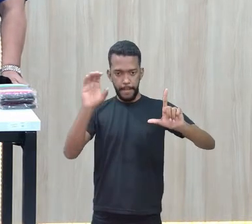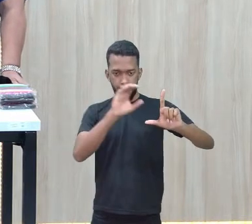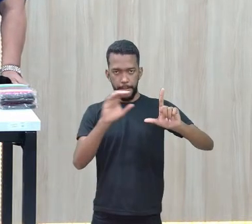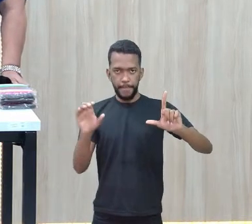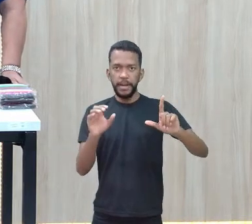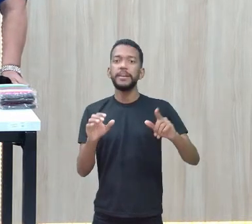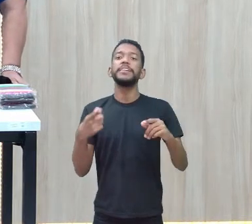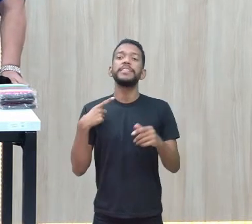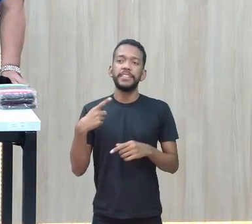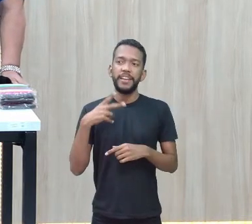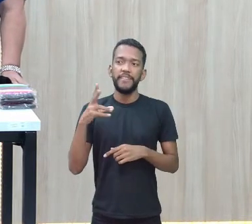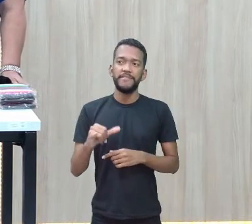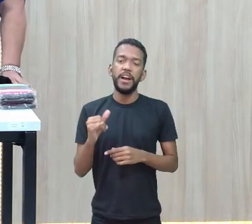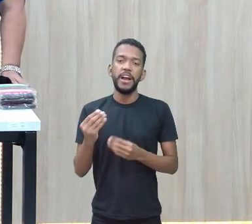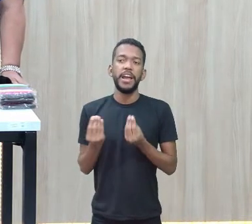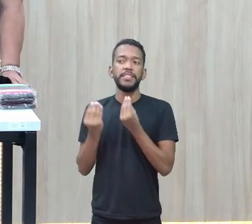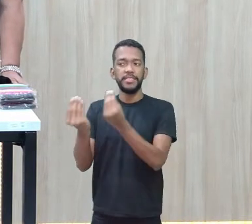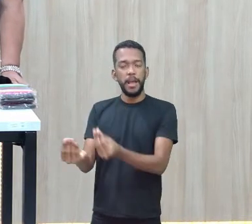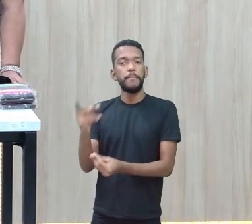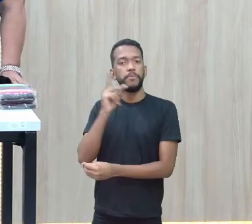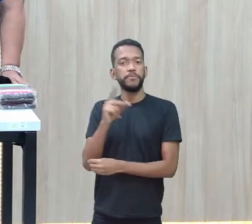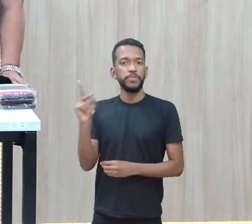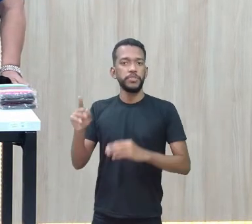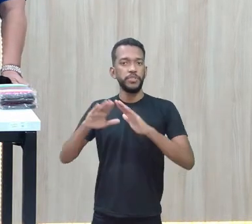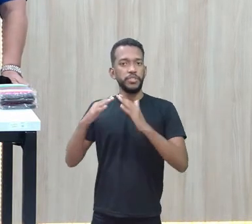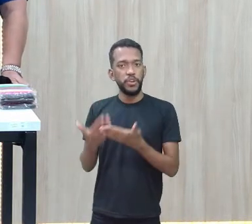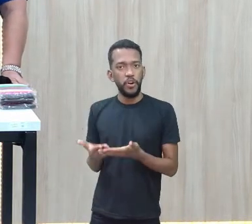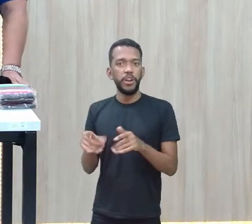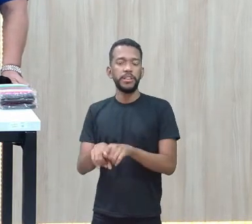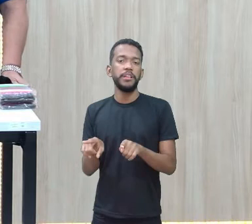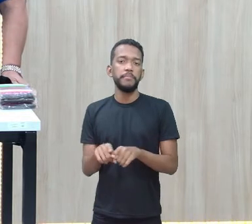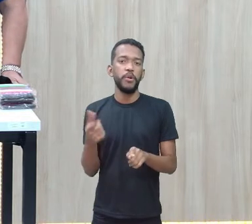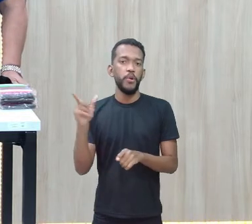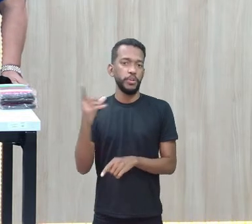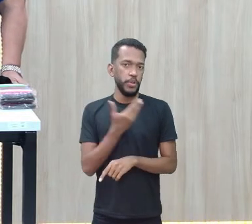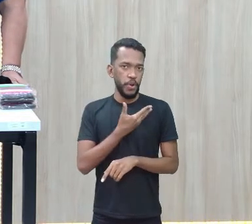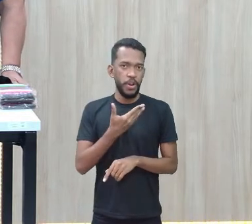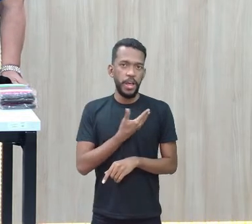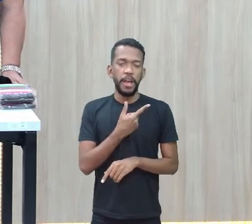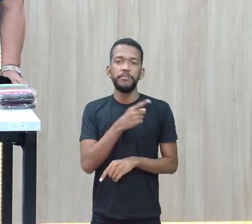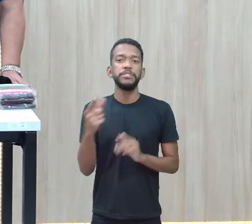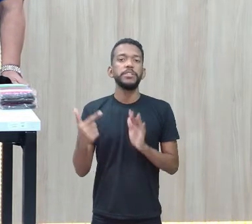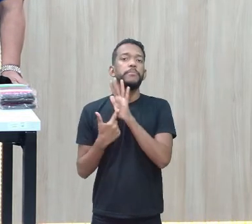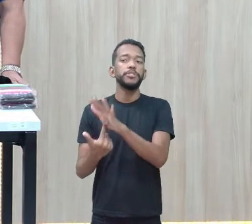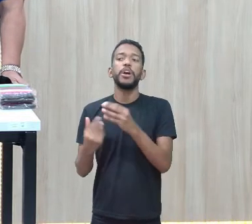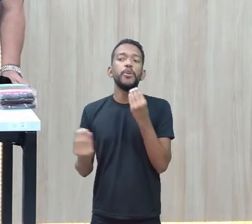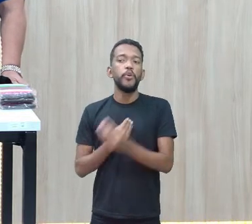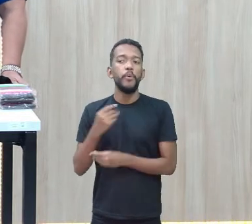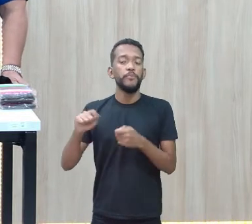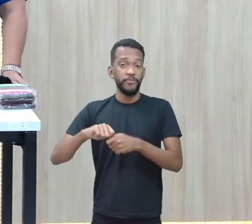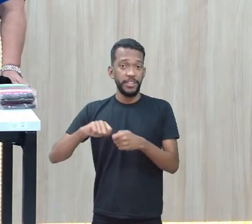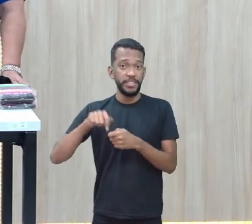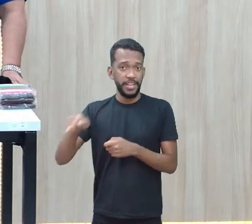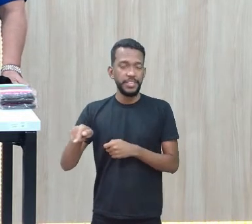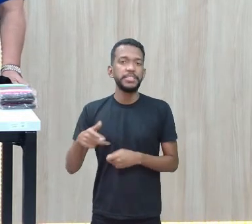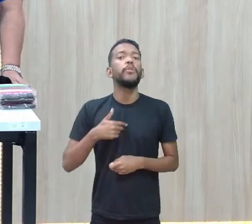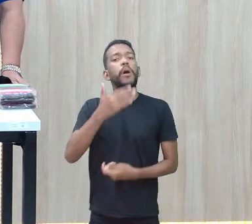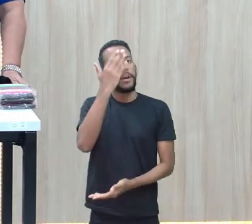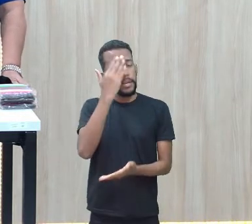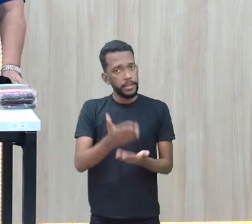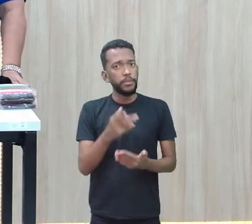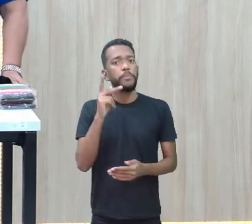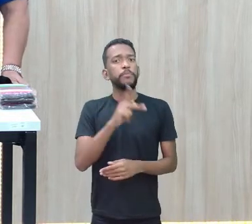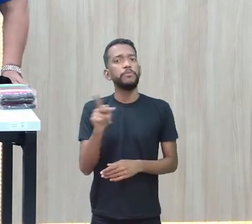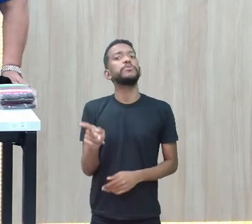aula, junto com o seu professor da escola, junto com outros colegas, vocês mostrarem como foi feito. Eu acredito que o professor vai ficar